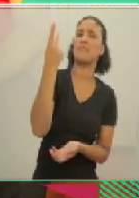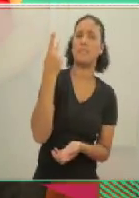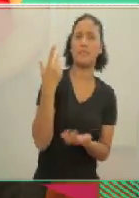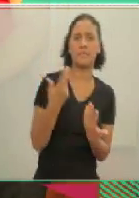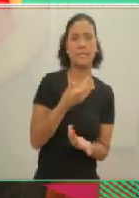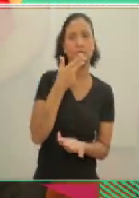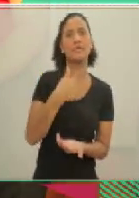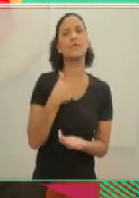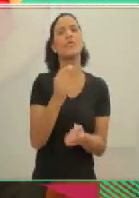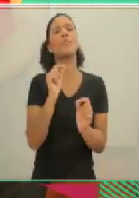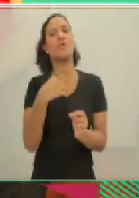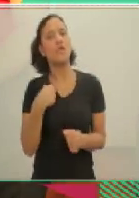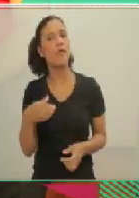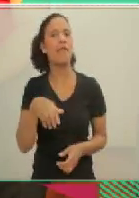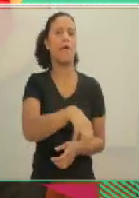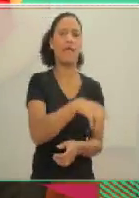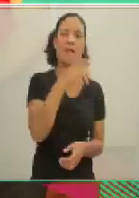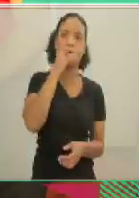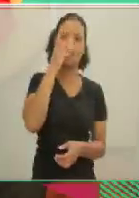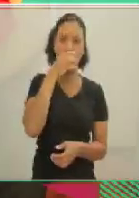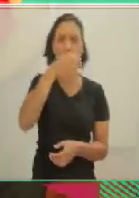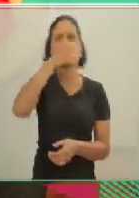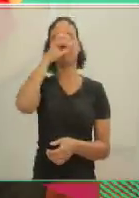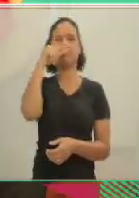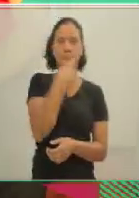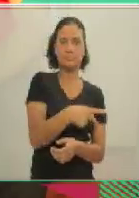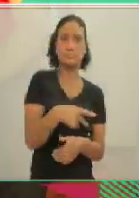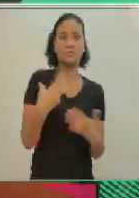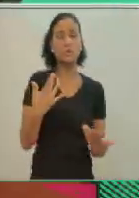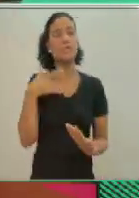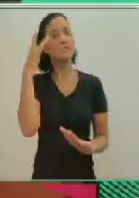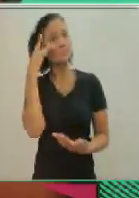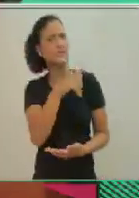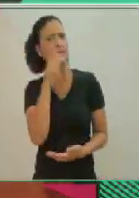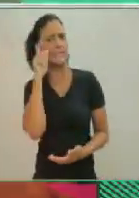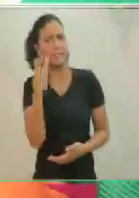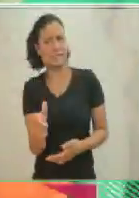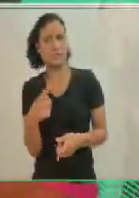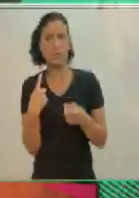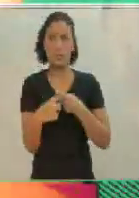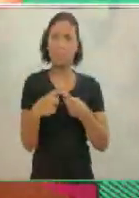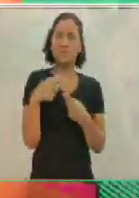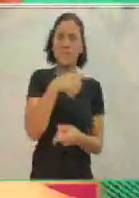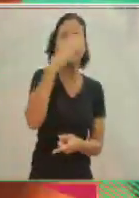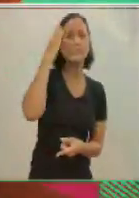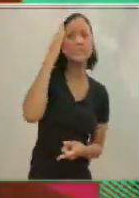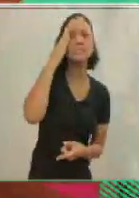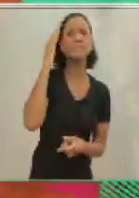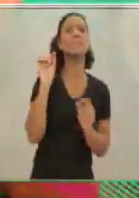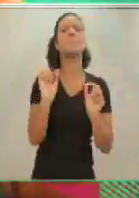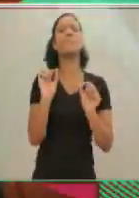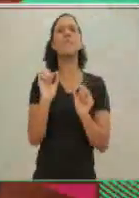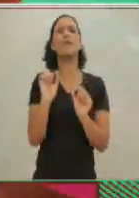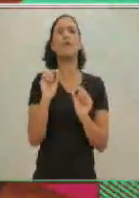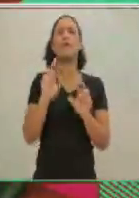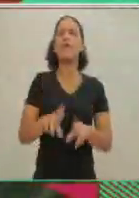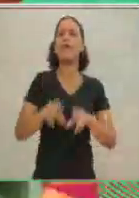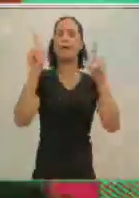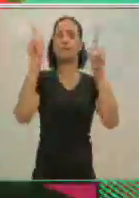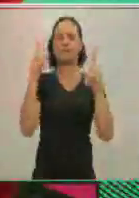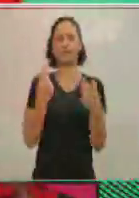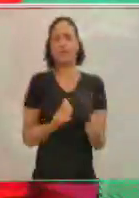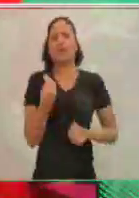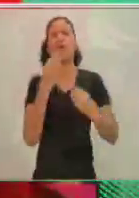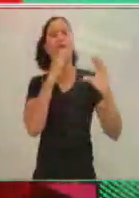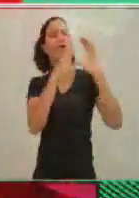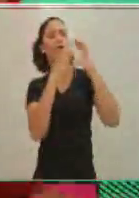queria que eu colocasse o café na boca dele. Eu achava isso, a gente achava isso tão interessante, porque como é que ele sabia, né, que precisava ter uma diferença na maneira de se